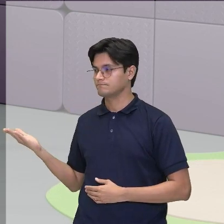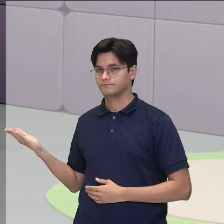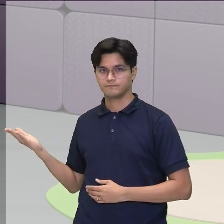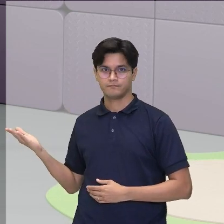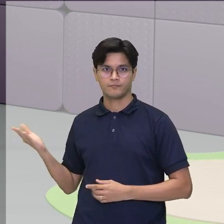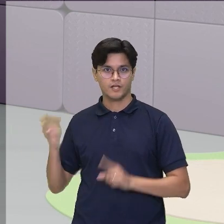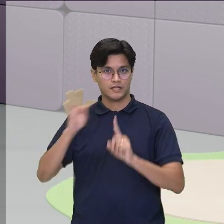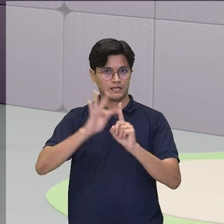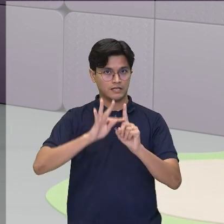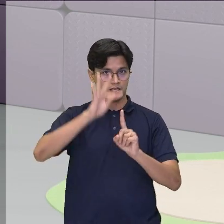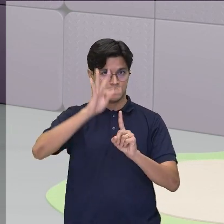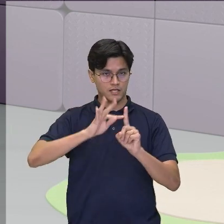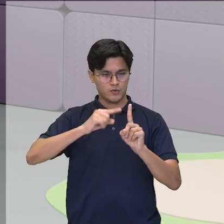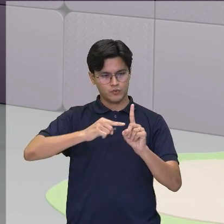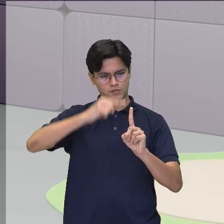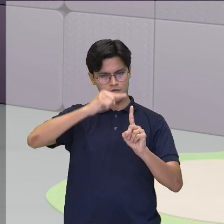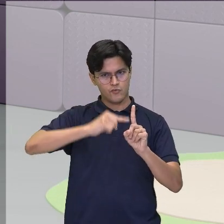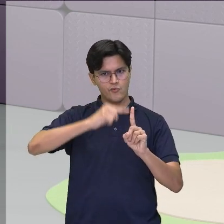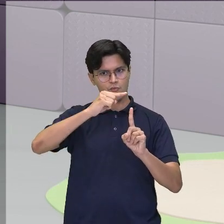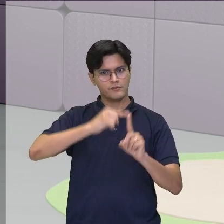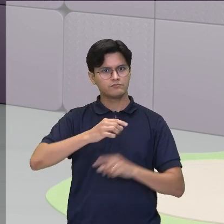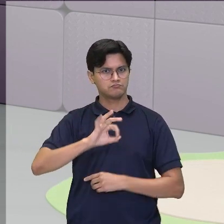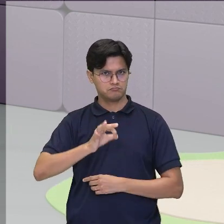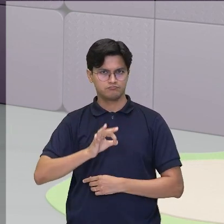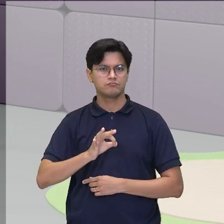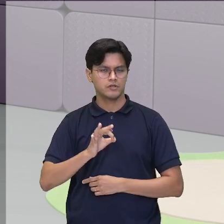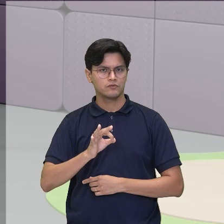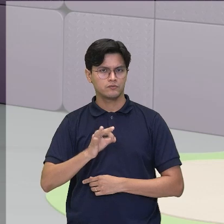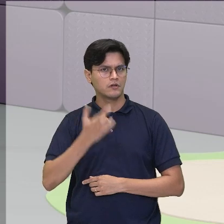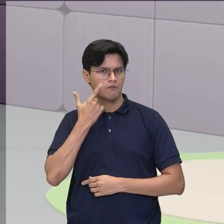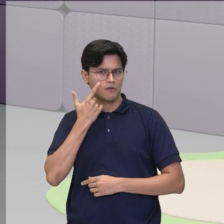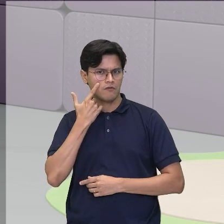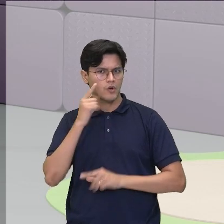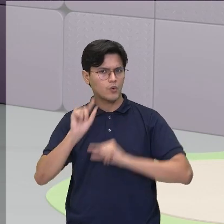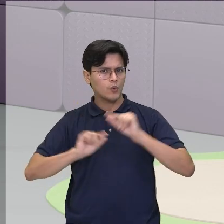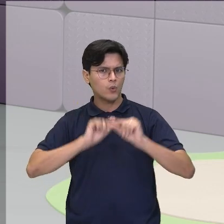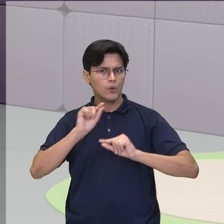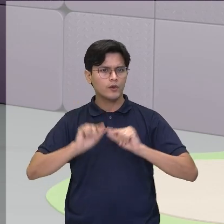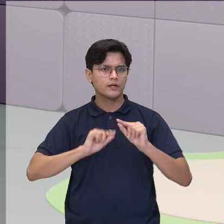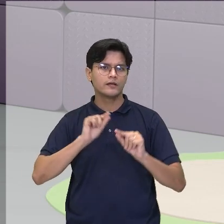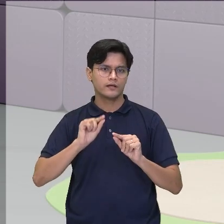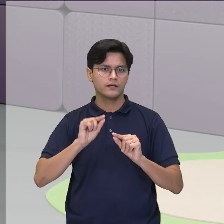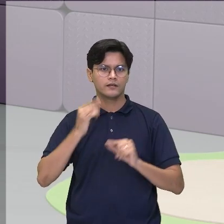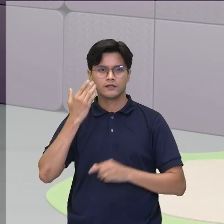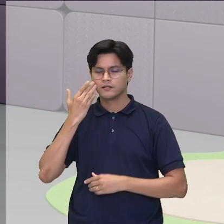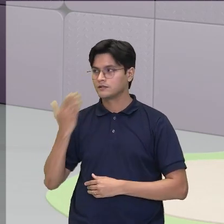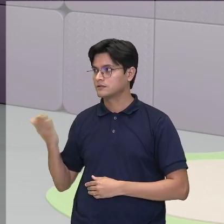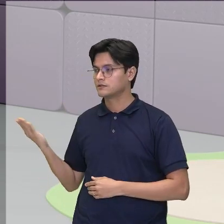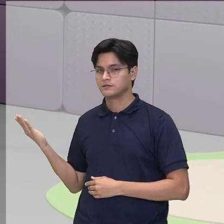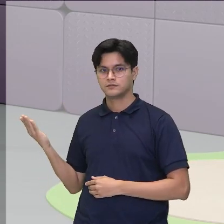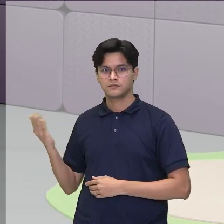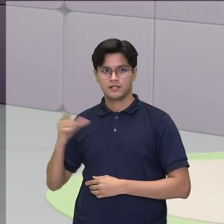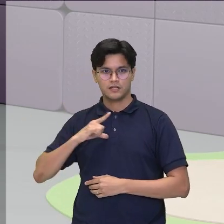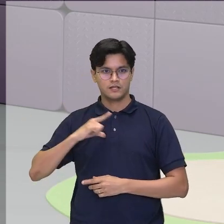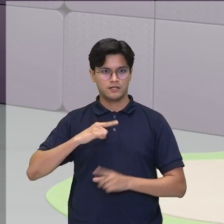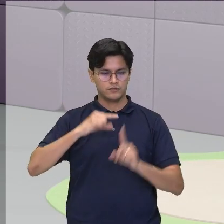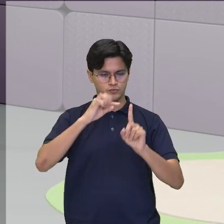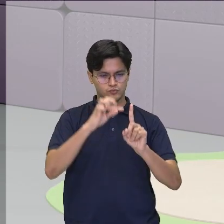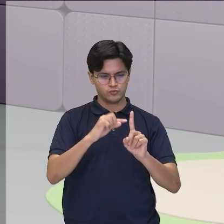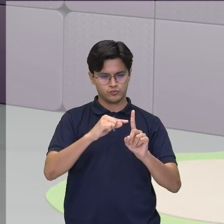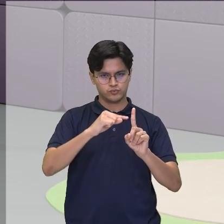termômetro, certo? E você está vendo, né, que ele está o quê? Aumentando. Então,